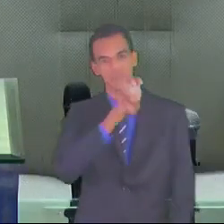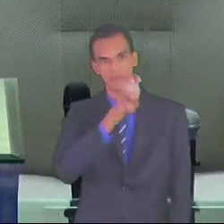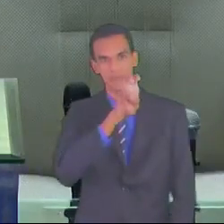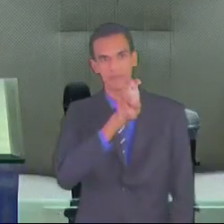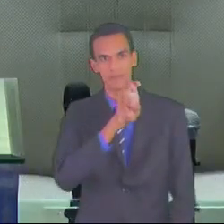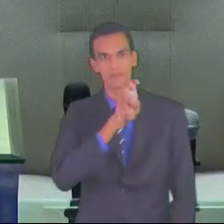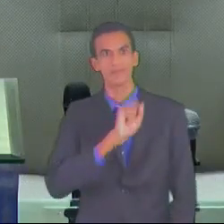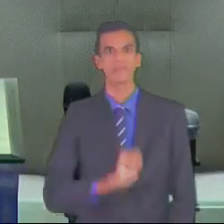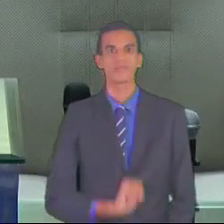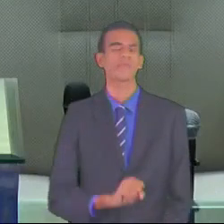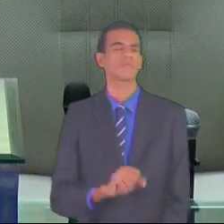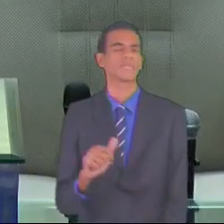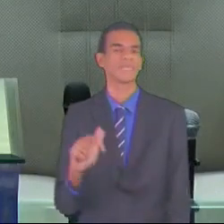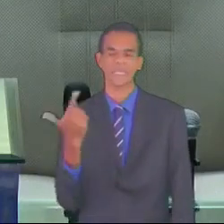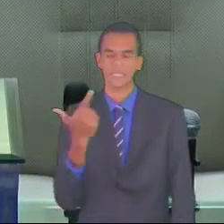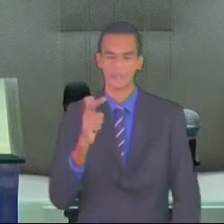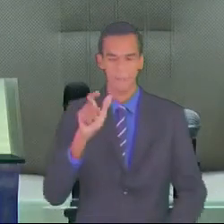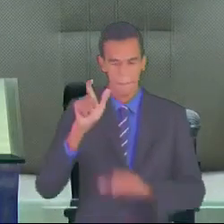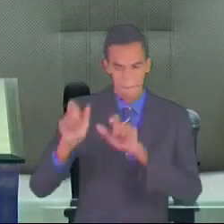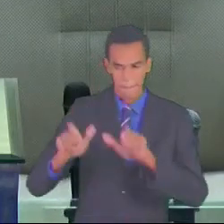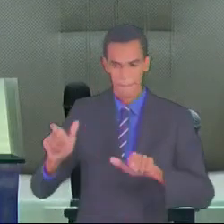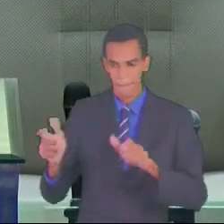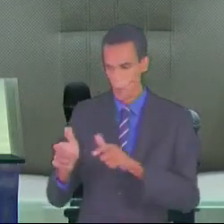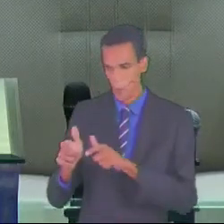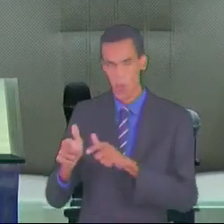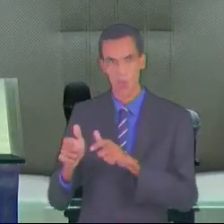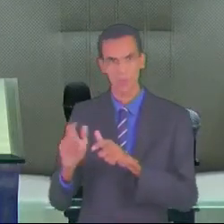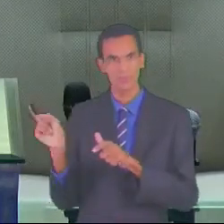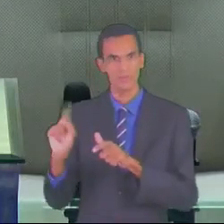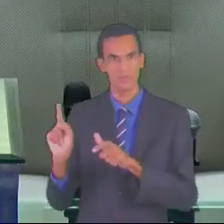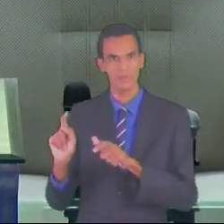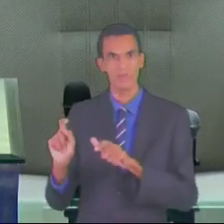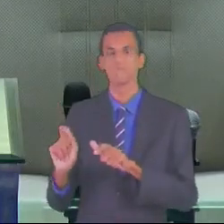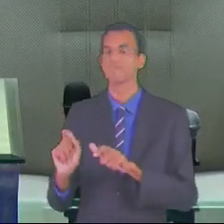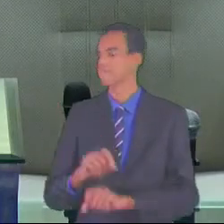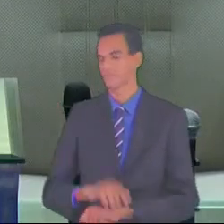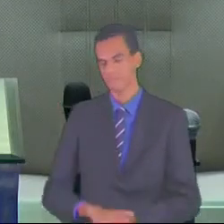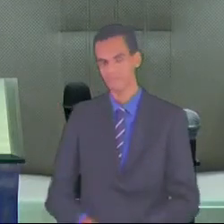E não eram poucas pessoas que estavam prostradas ali.